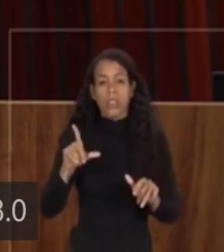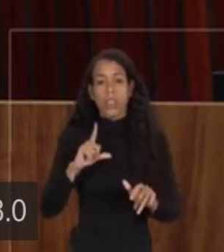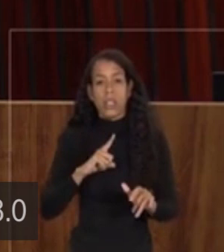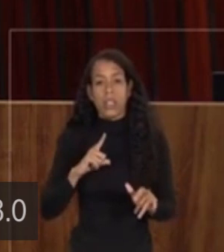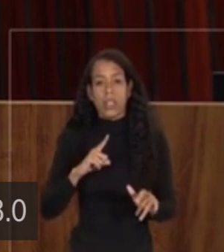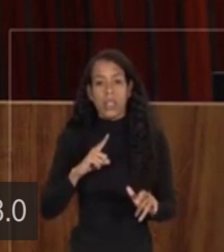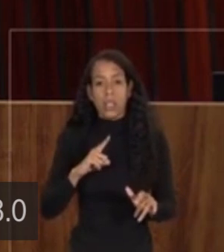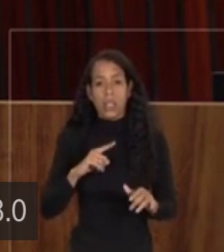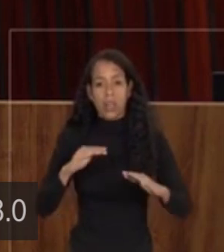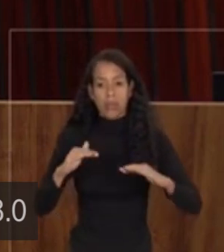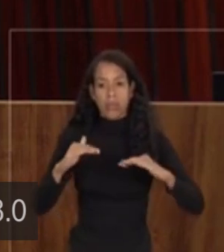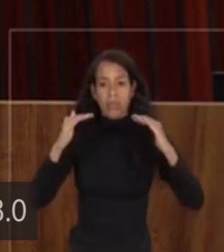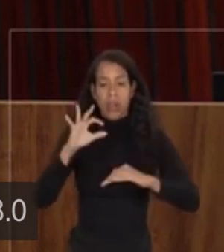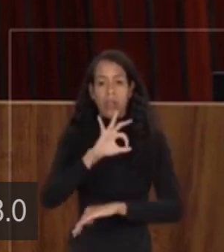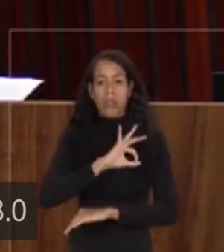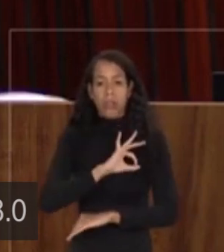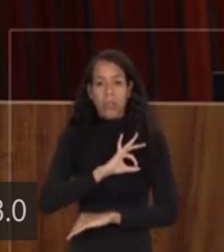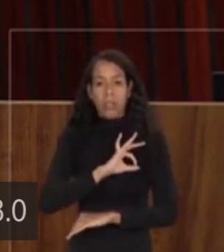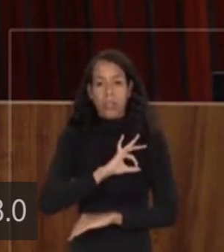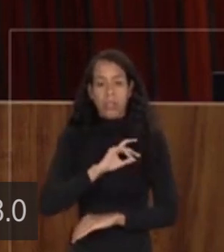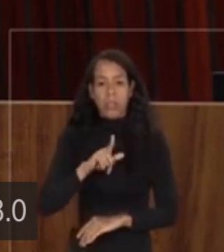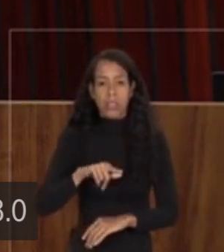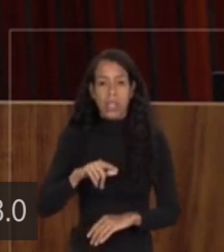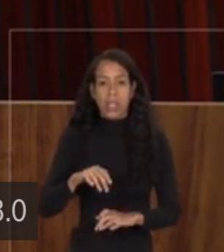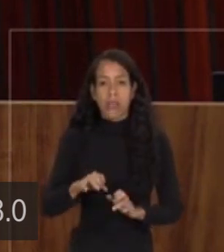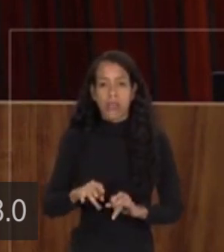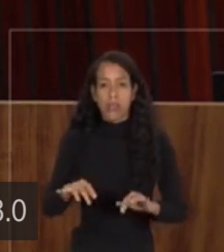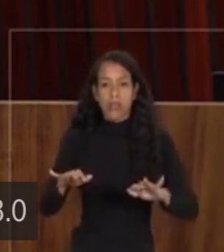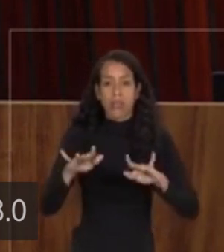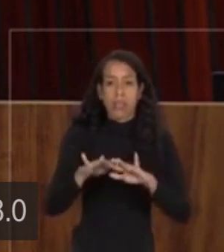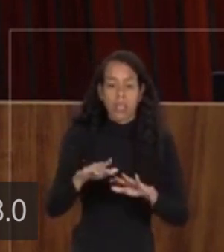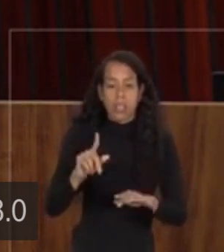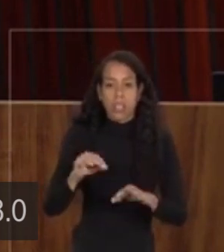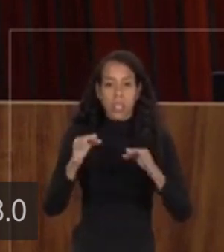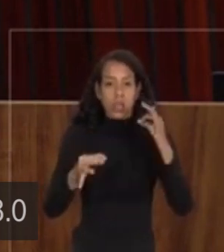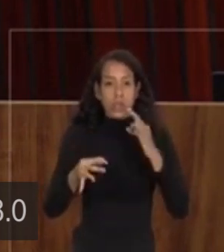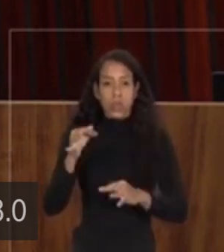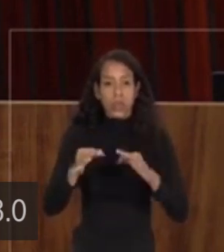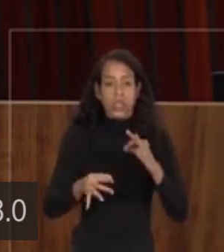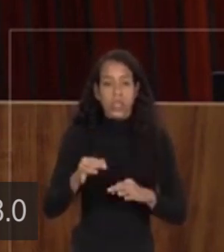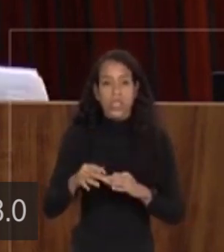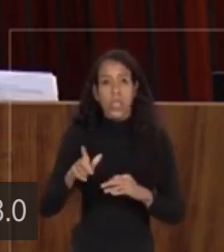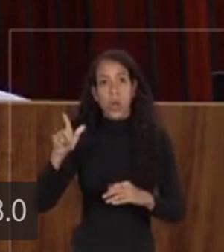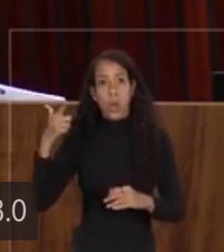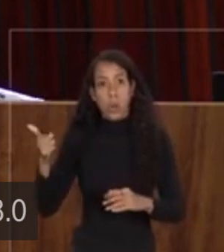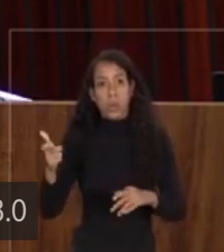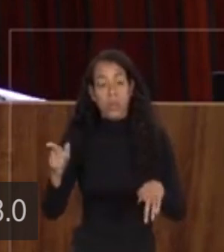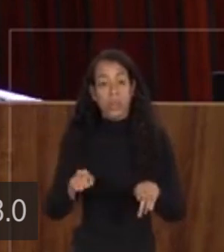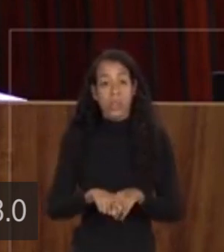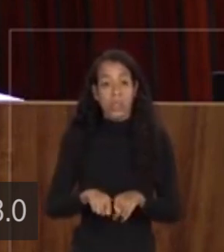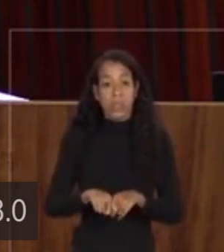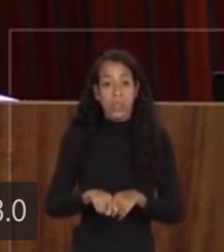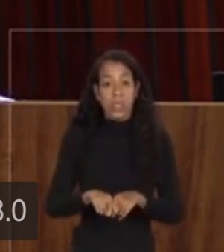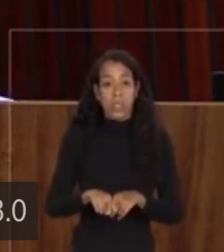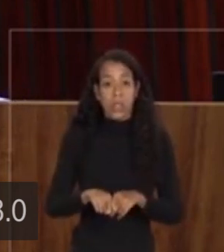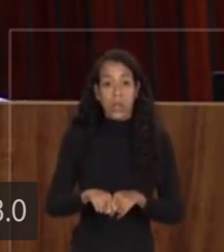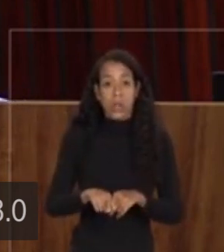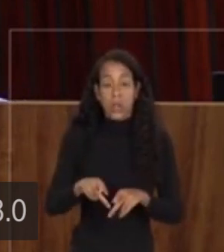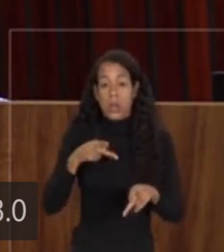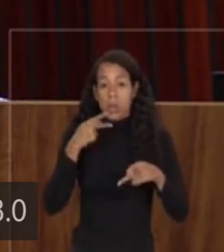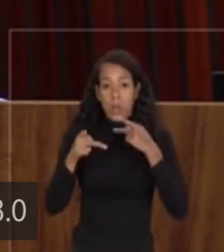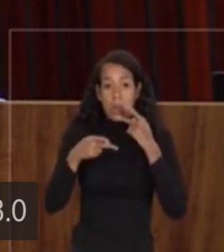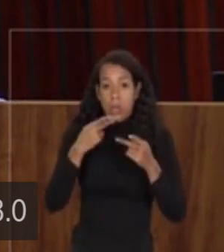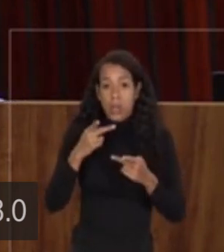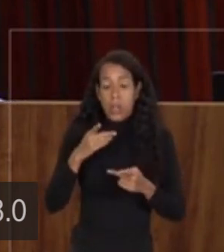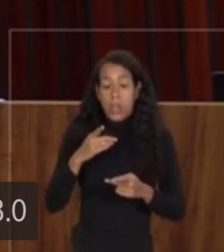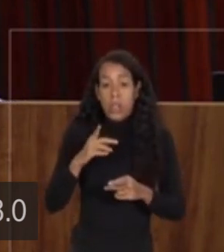Benedito Gonçalves, defendeu a posição de que Deltan pediu exoneração do cargo de procurador para evitar uma eventual punição administrativa, a qual